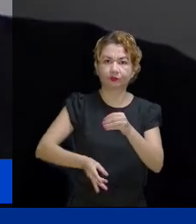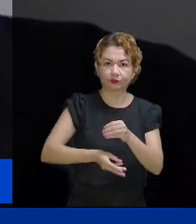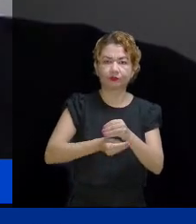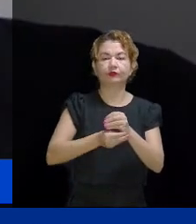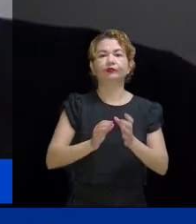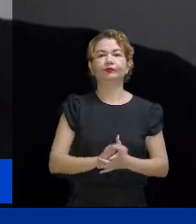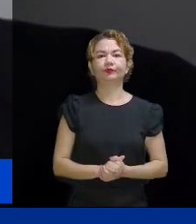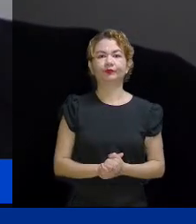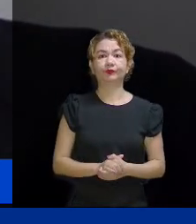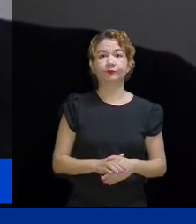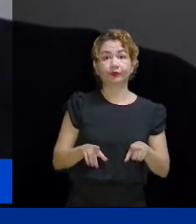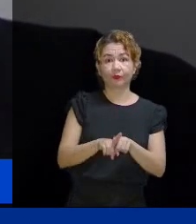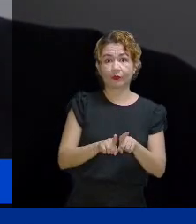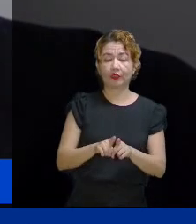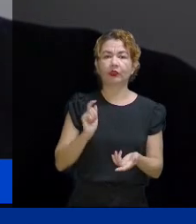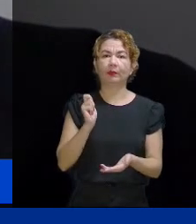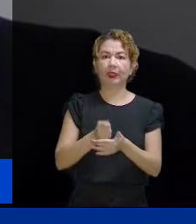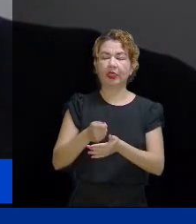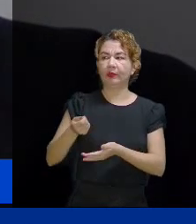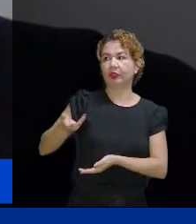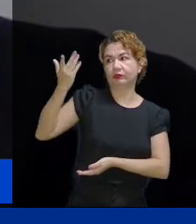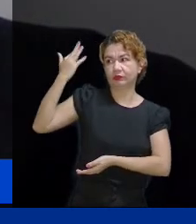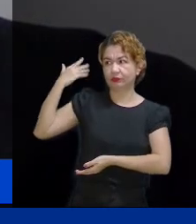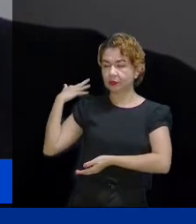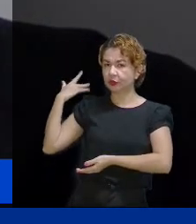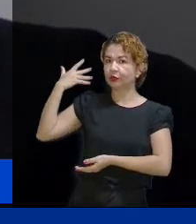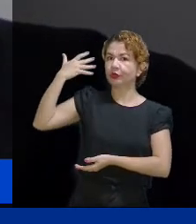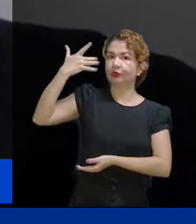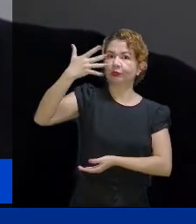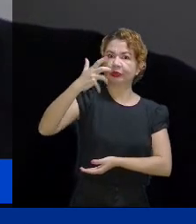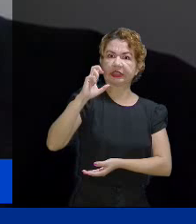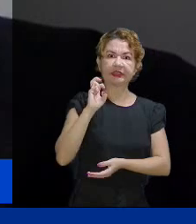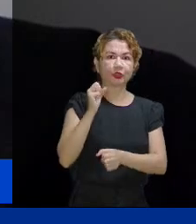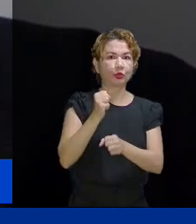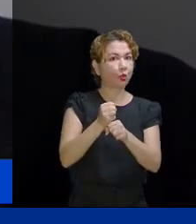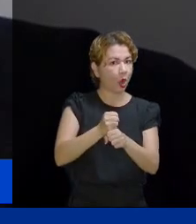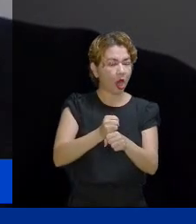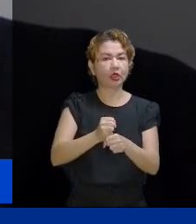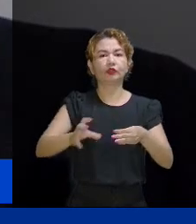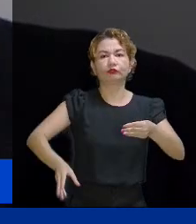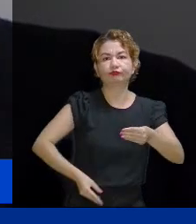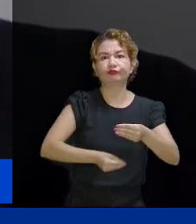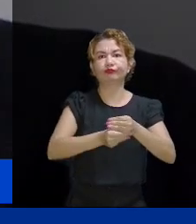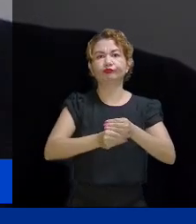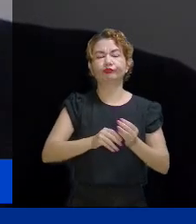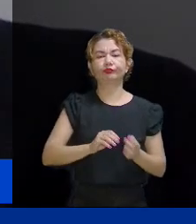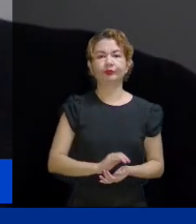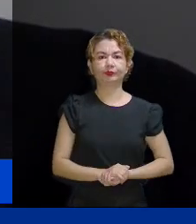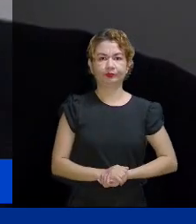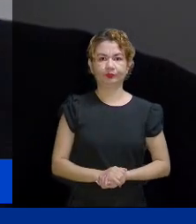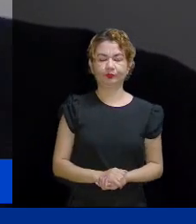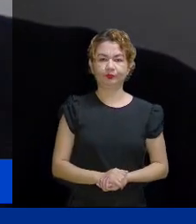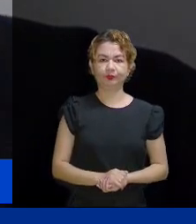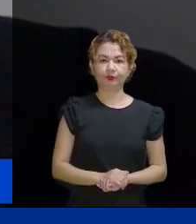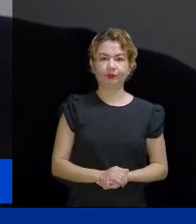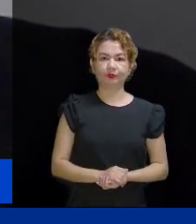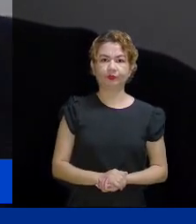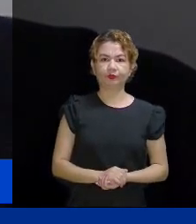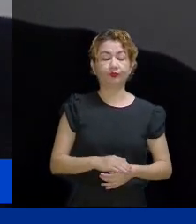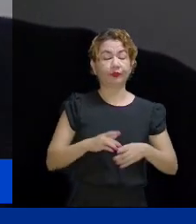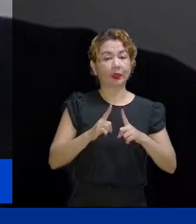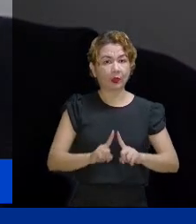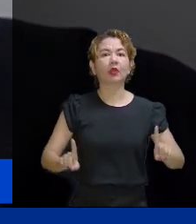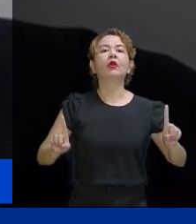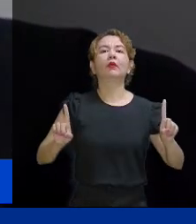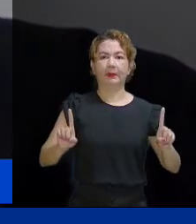gratificações, além do pagamento retroativo de diferença nos últimos 5 anos, acrescidas de juros e correção monetária.